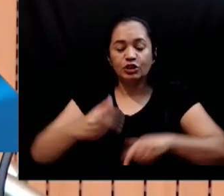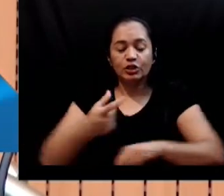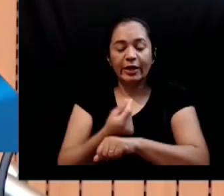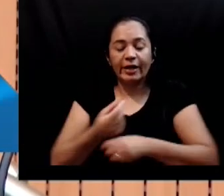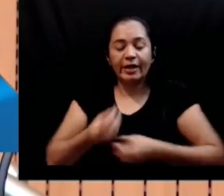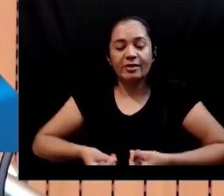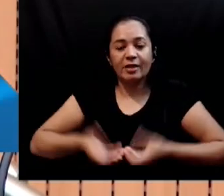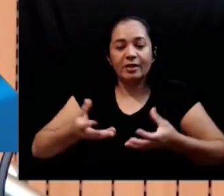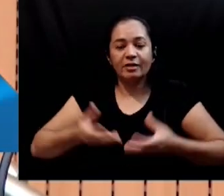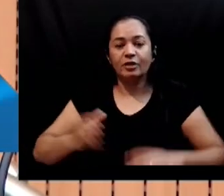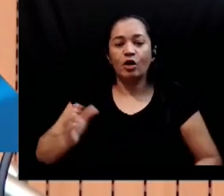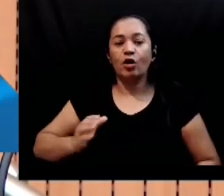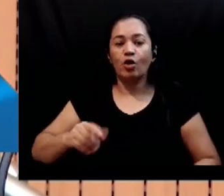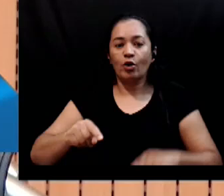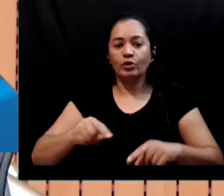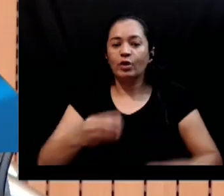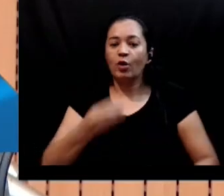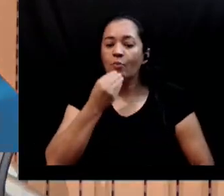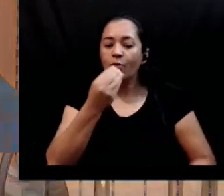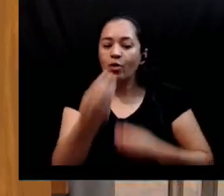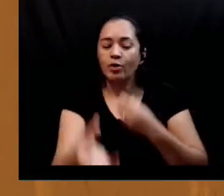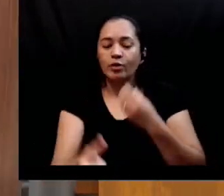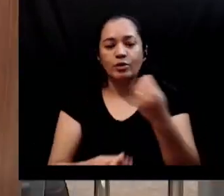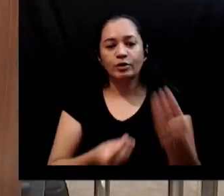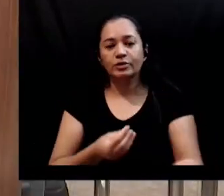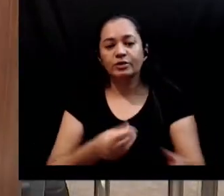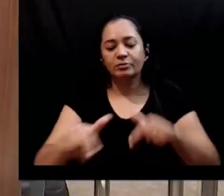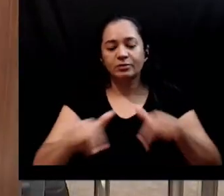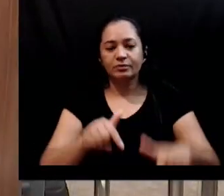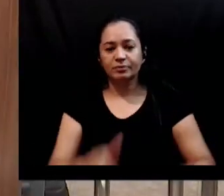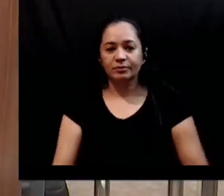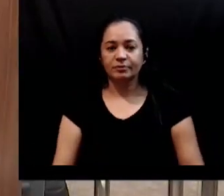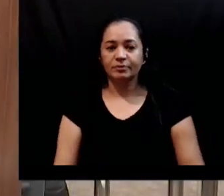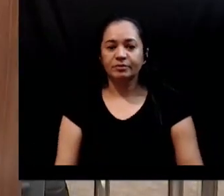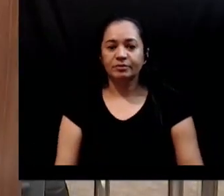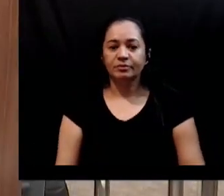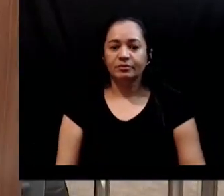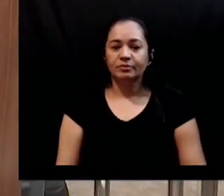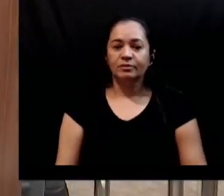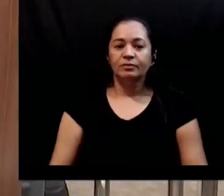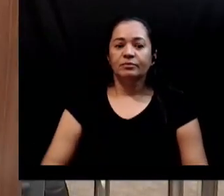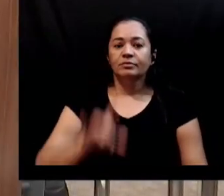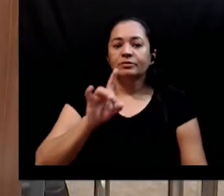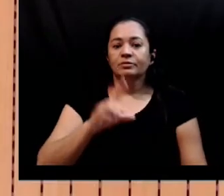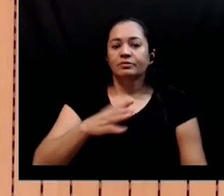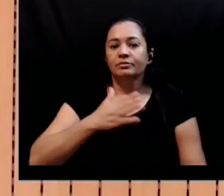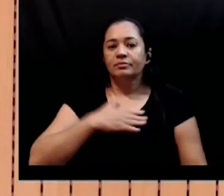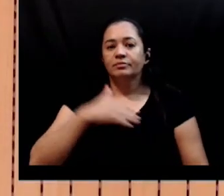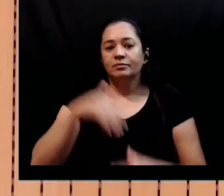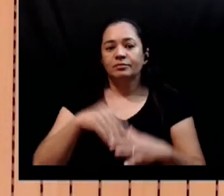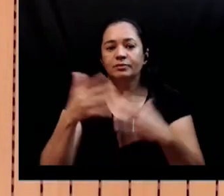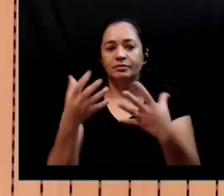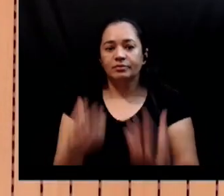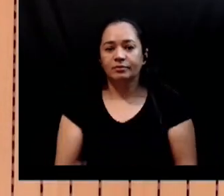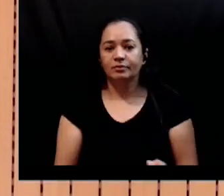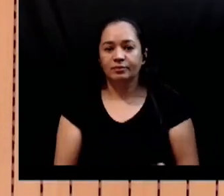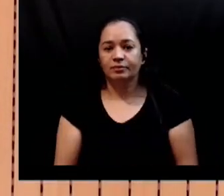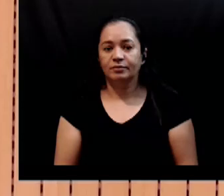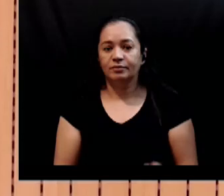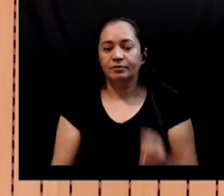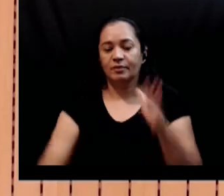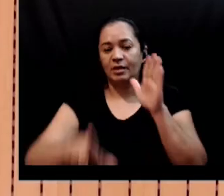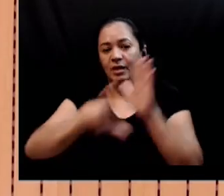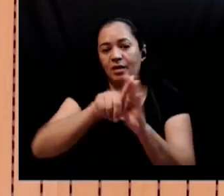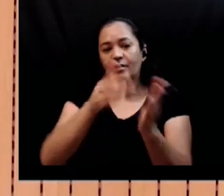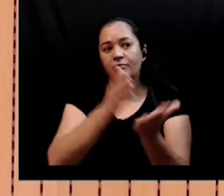dando oportunidade para os trabalhadores. Somente para encaminhar meu voto favorável à Lei de Diretrizes